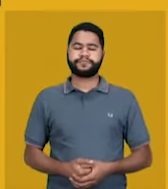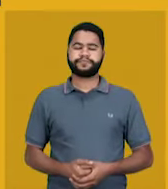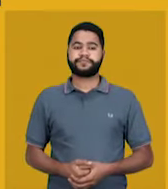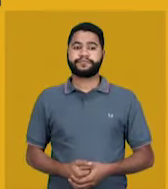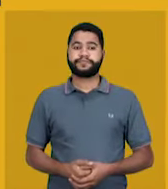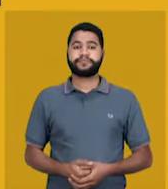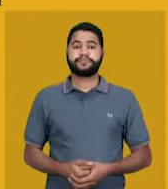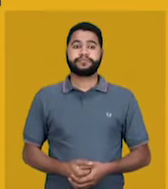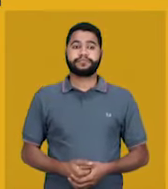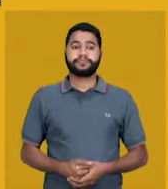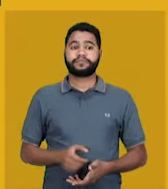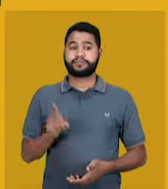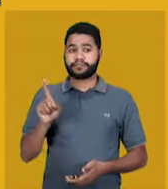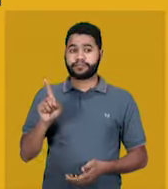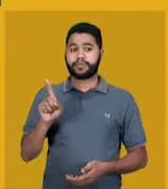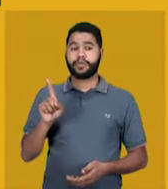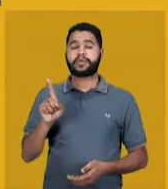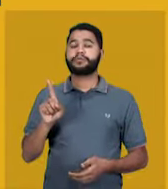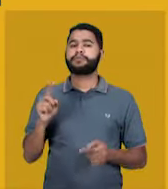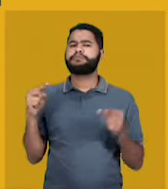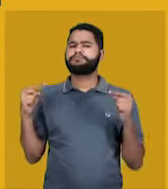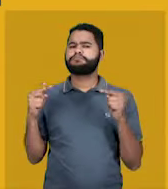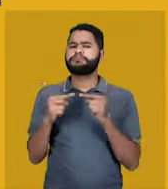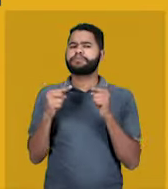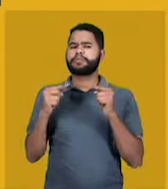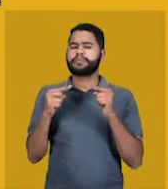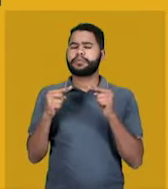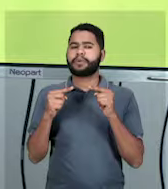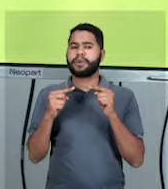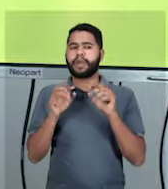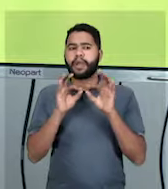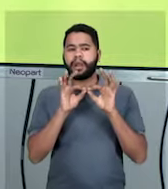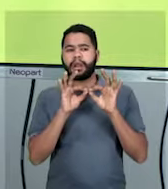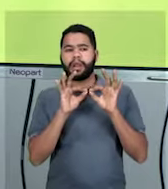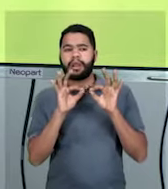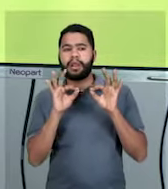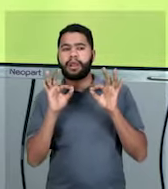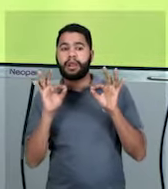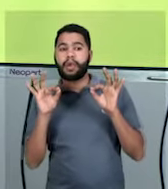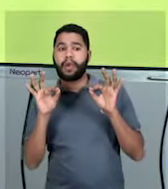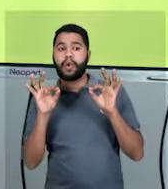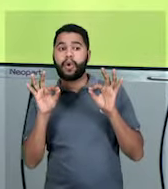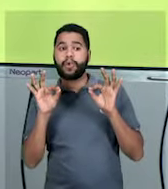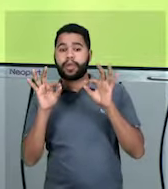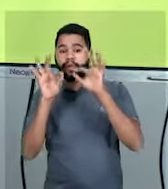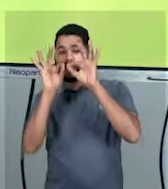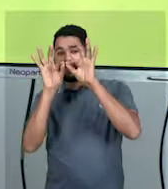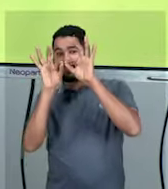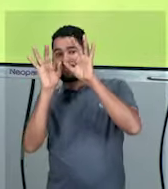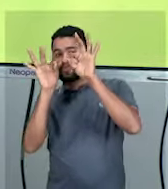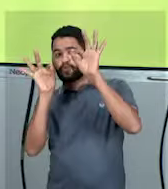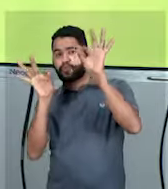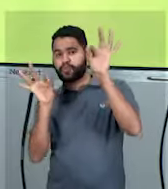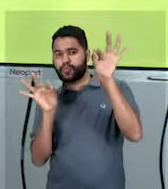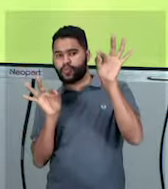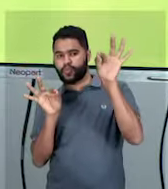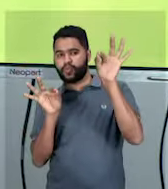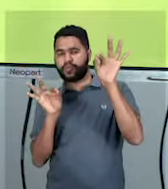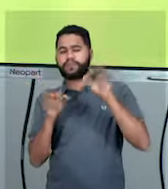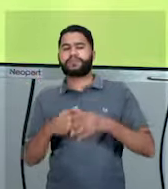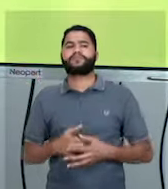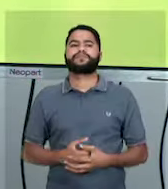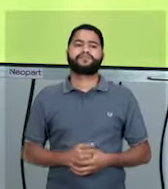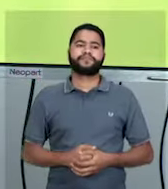Essa unidade de radiano está relacionada com o comprimento do arco dessa nossa